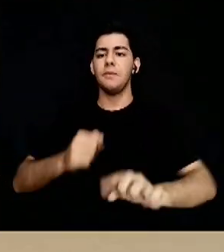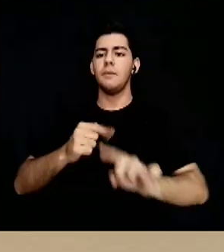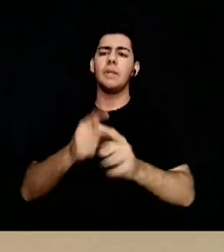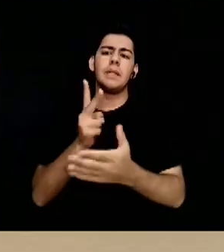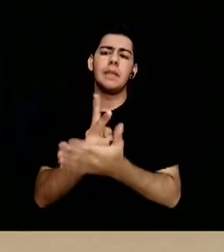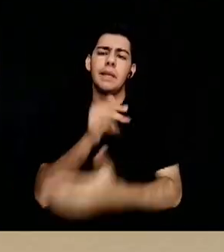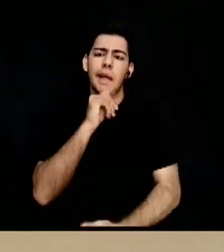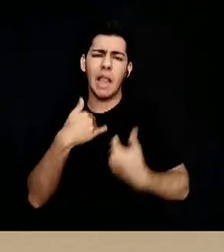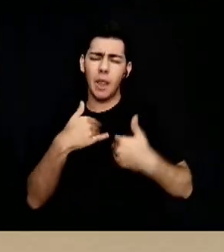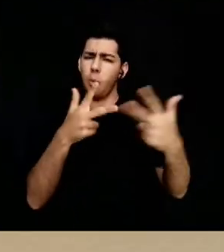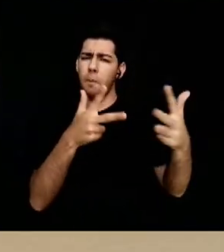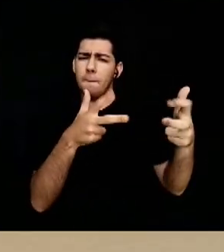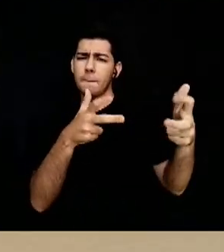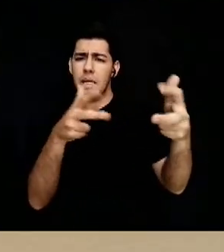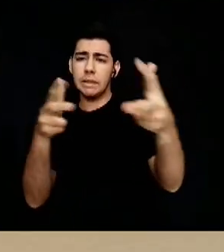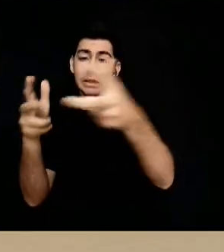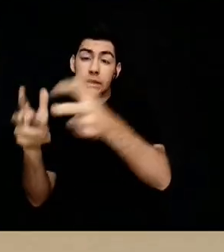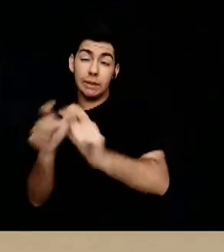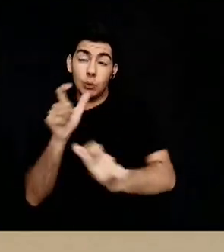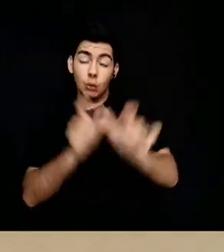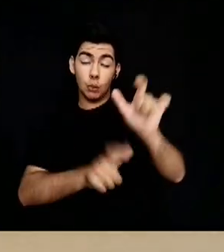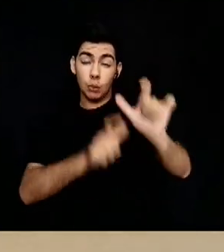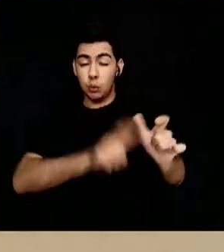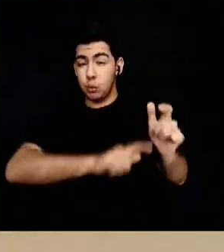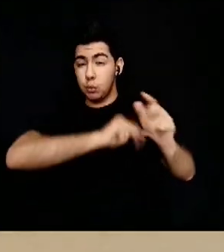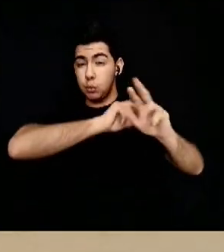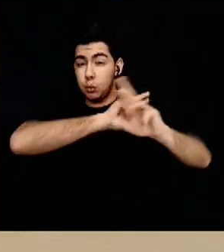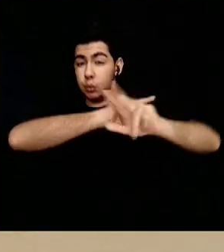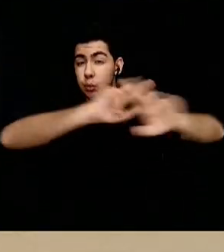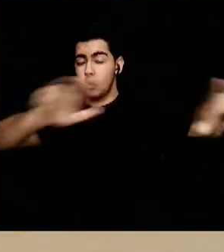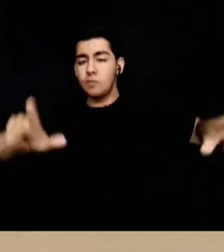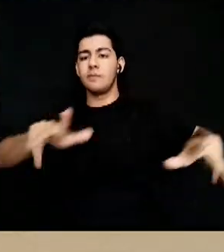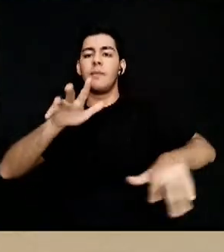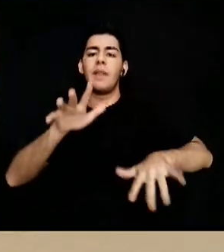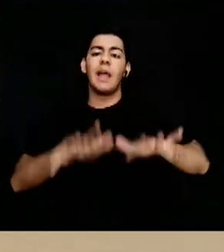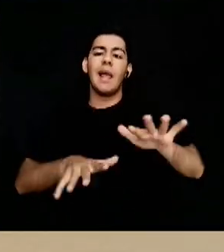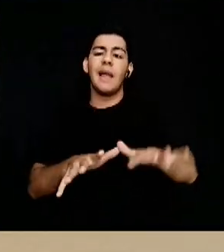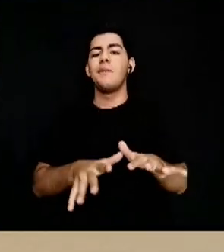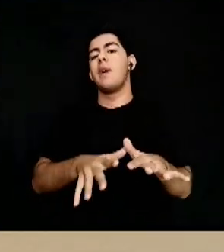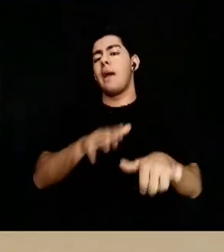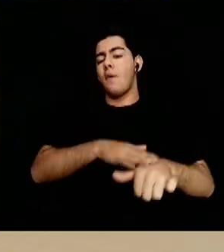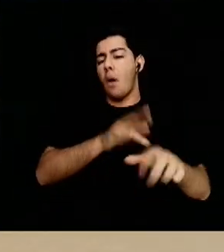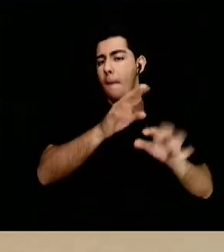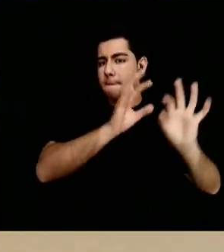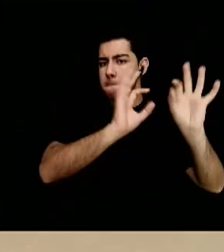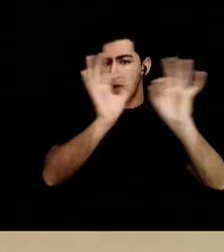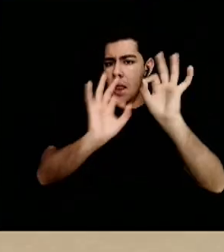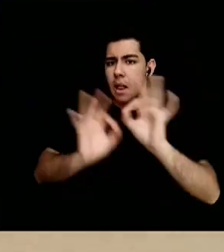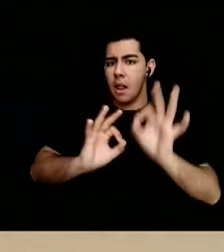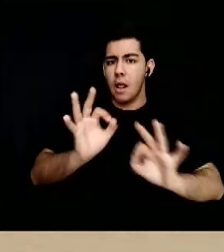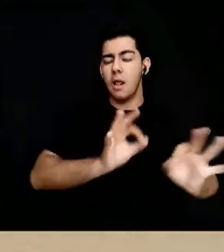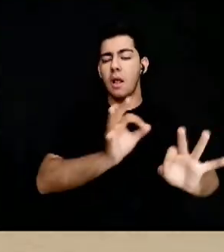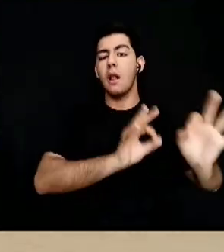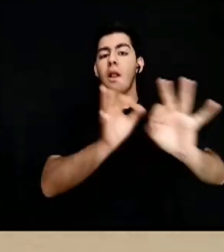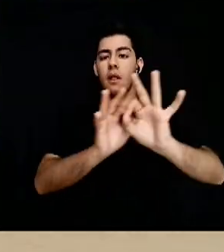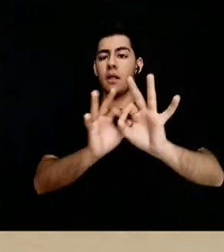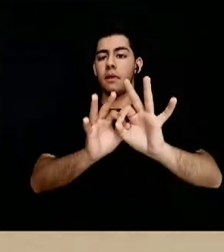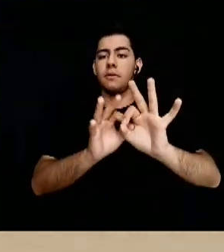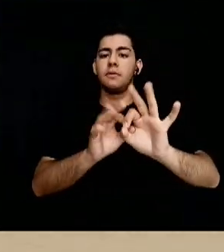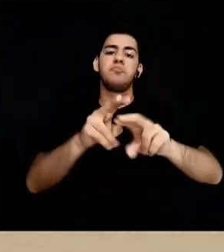assim, muitas pessoas chegam no artesanato por uma questão assim de ocupar a